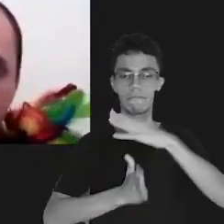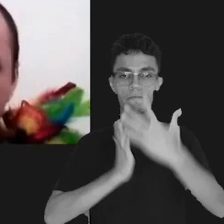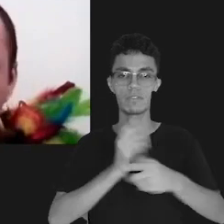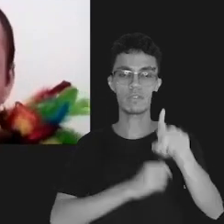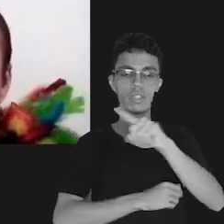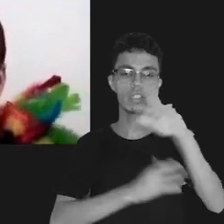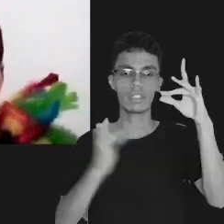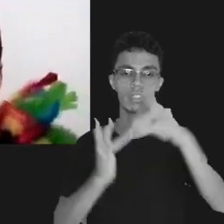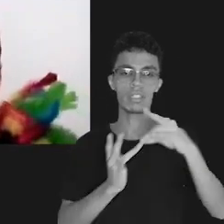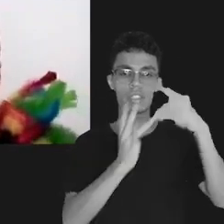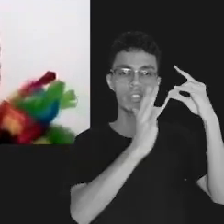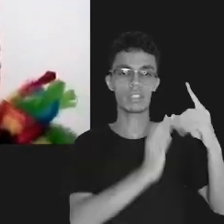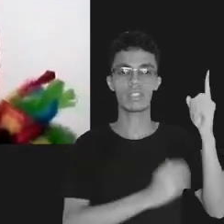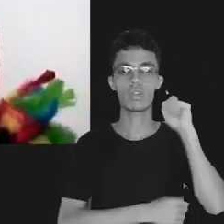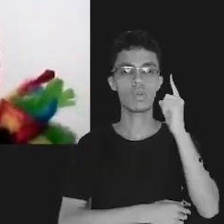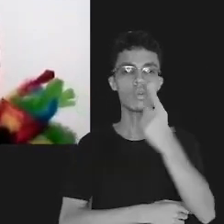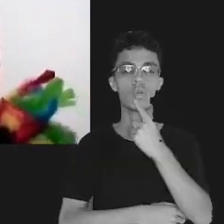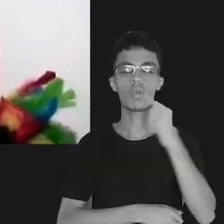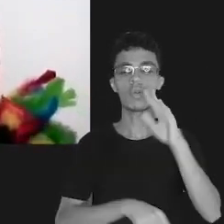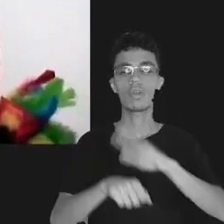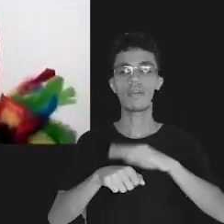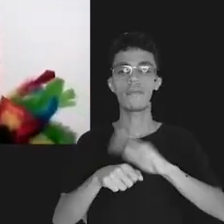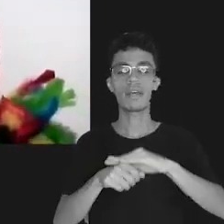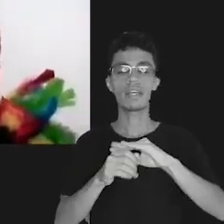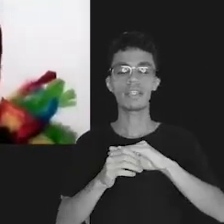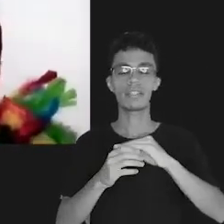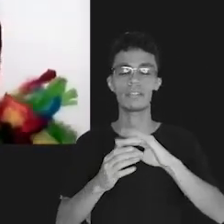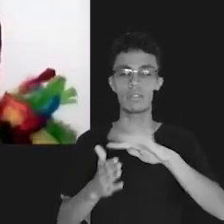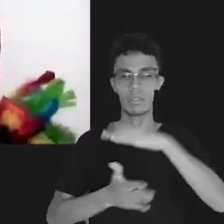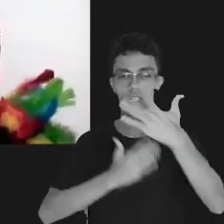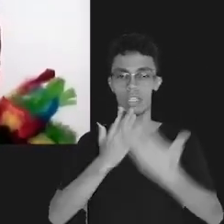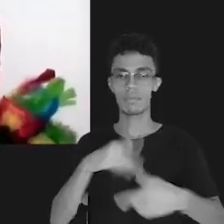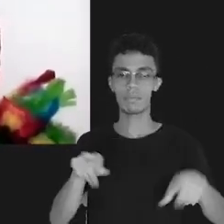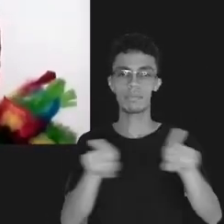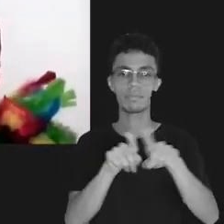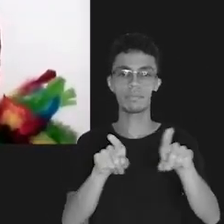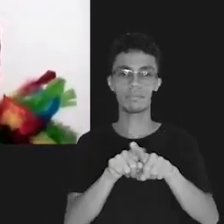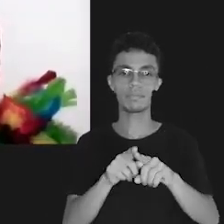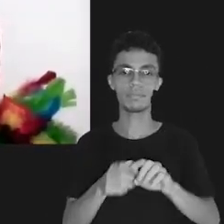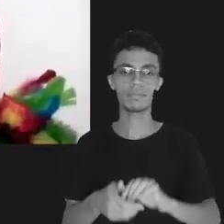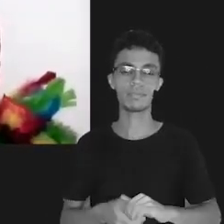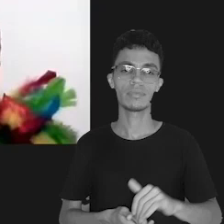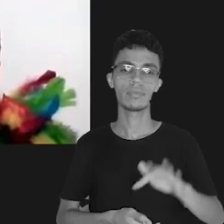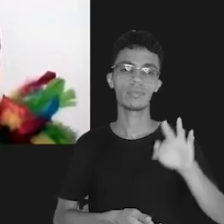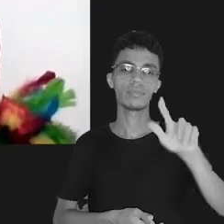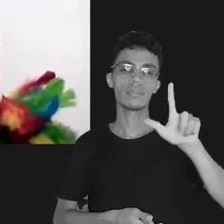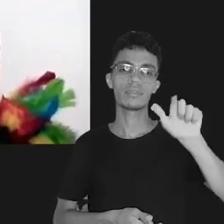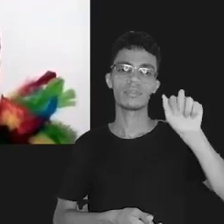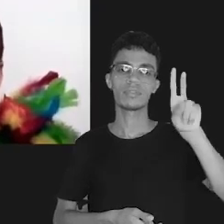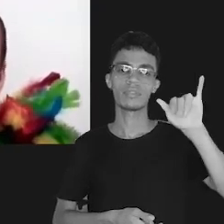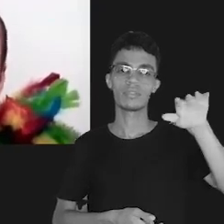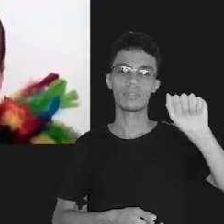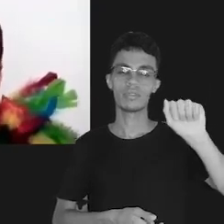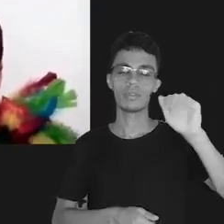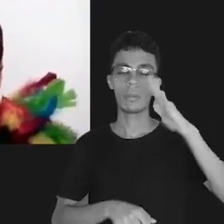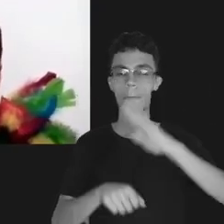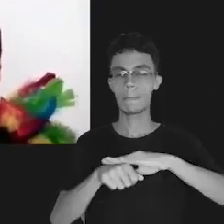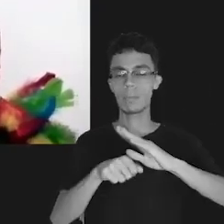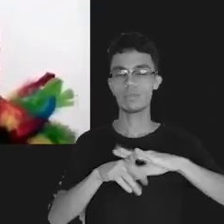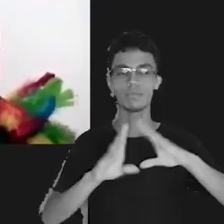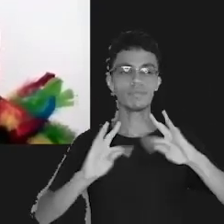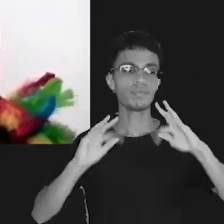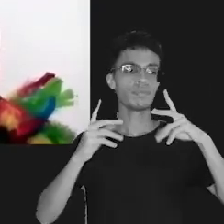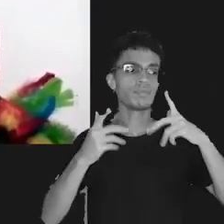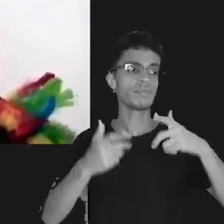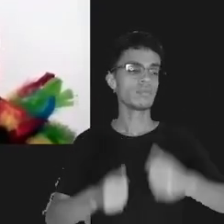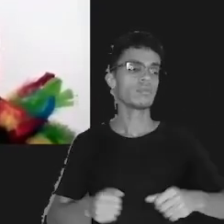podem indicar aos surdos, a gente faz com acessibilidade também. Flávia fez tudo de